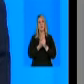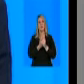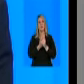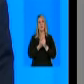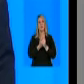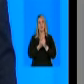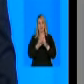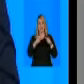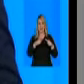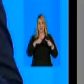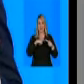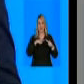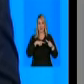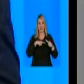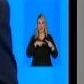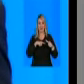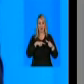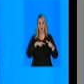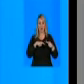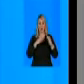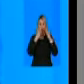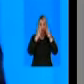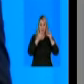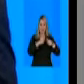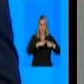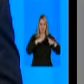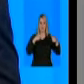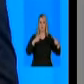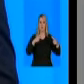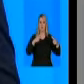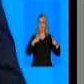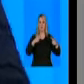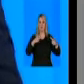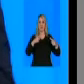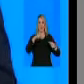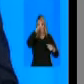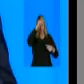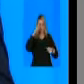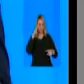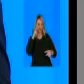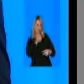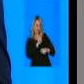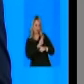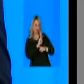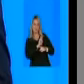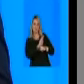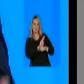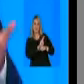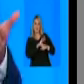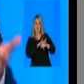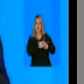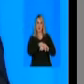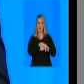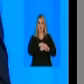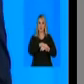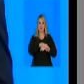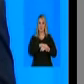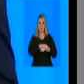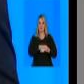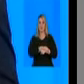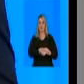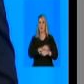funcionam nesses locais, possam ter uma atenção maior por parte da Prefeitura, levando segurança para os professores, que muitas